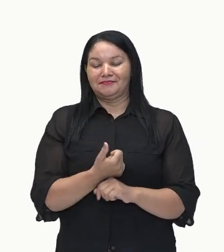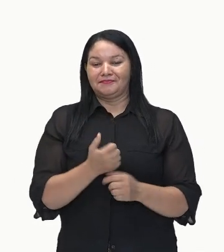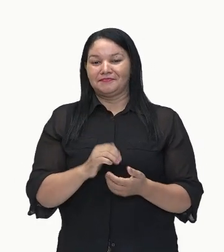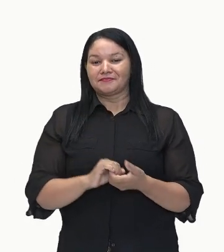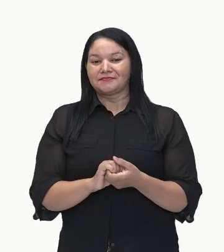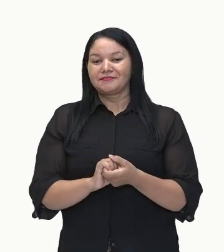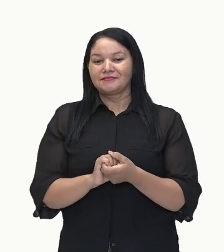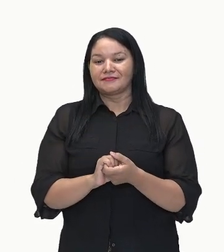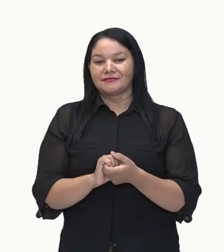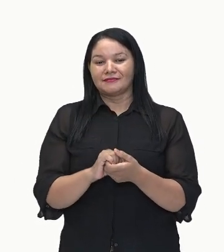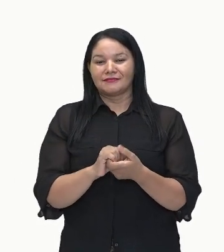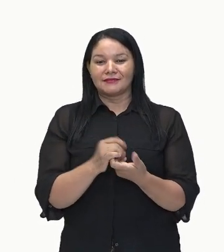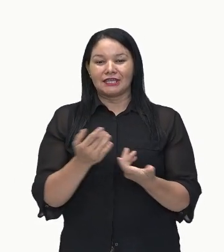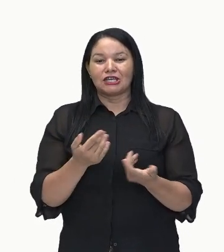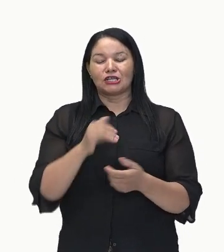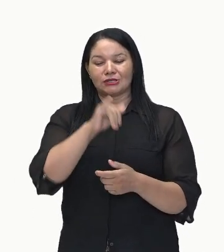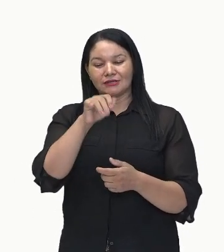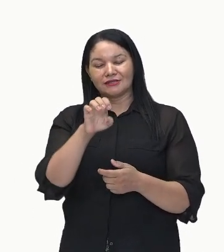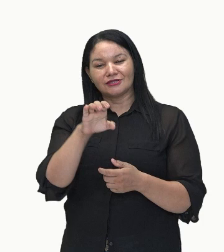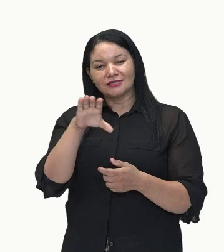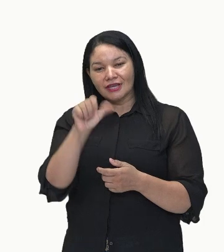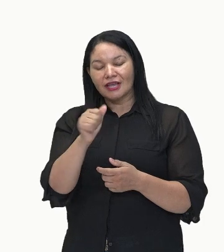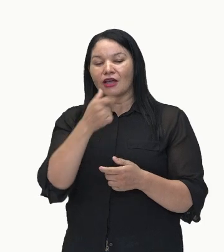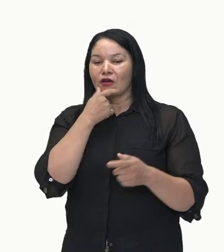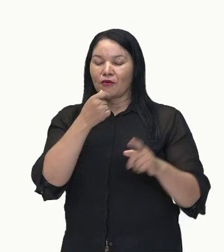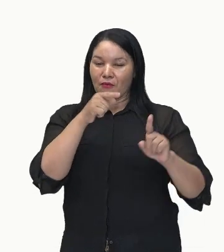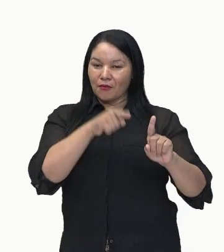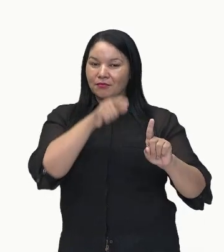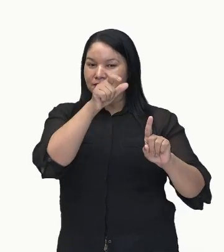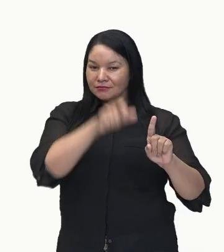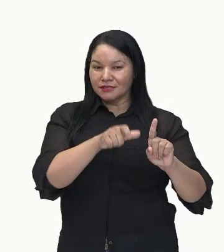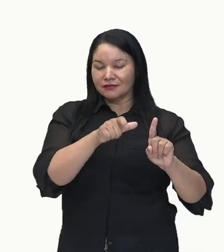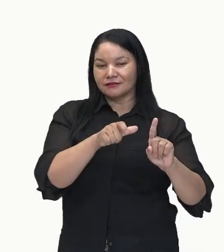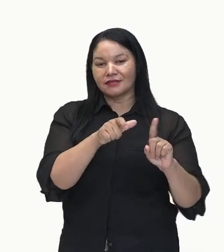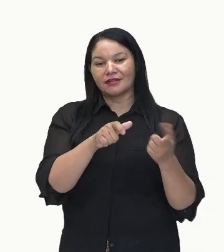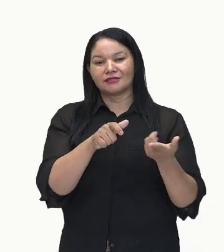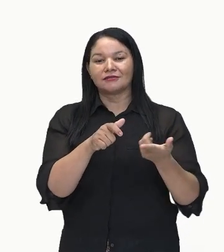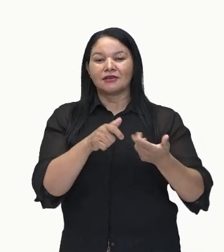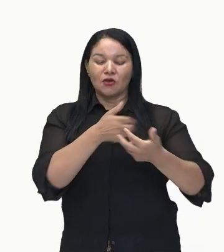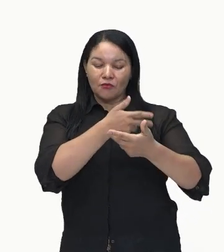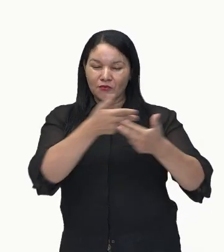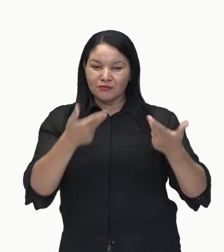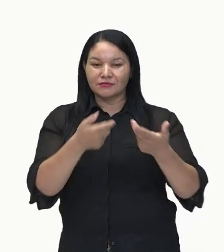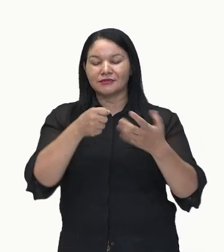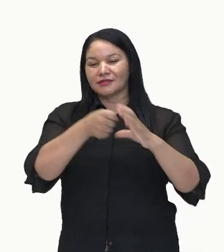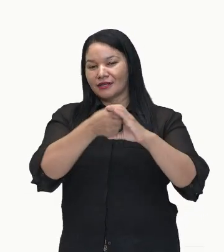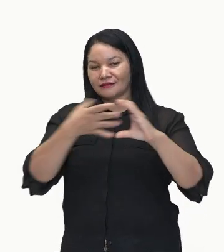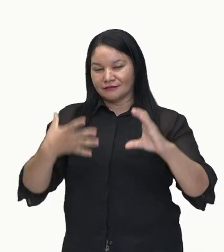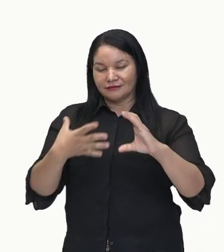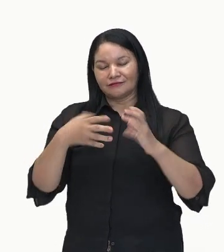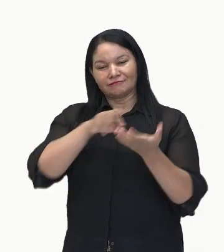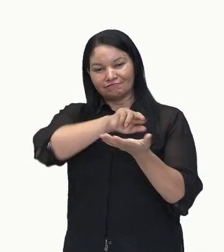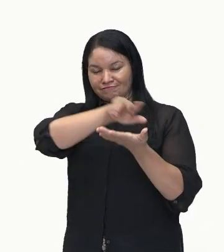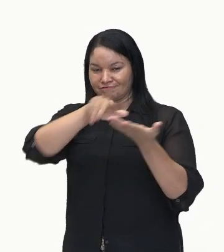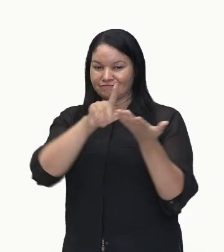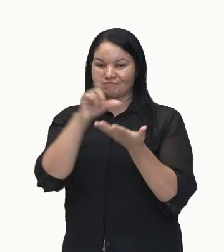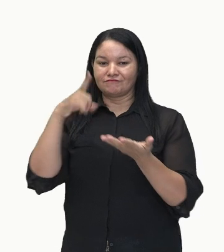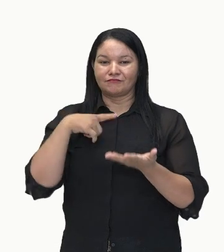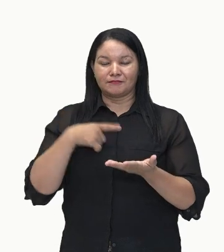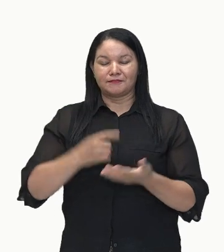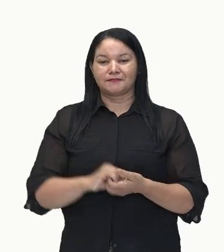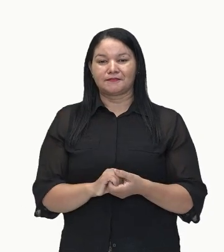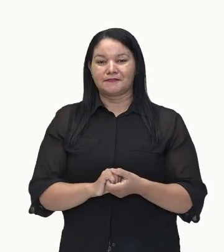Jeca mercador, Jeca lavrador, Jeca filósofo. E observem uma característica do Jeca. Quando